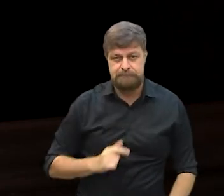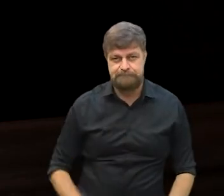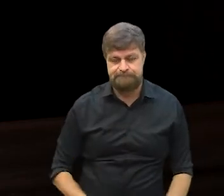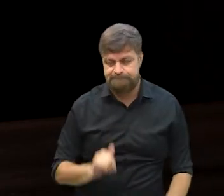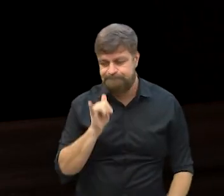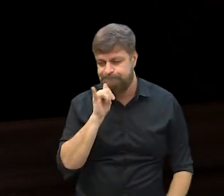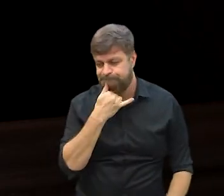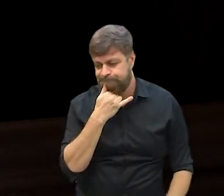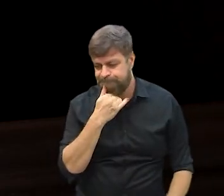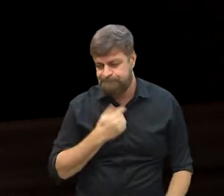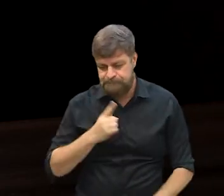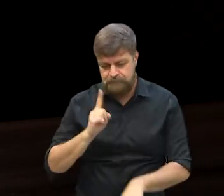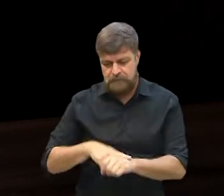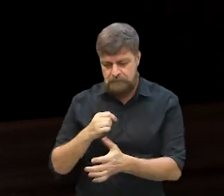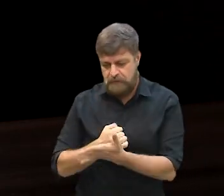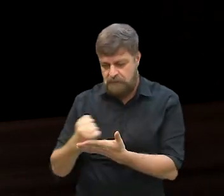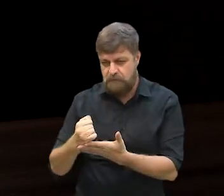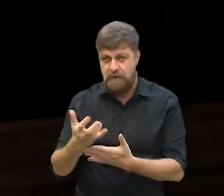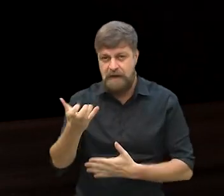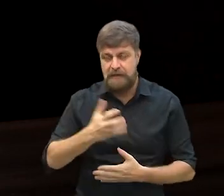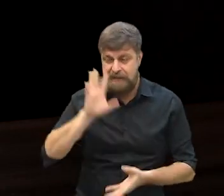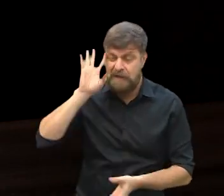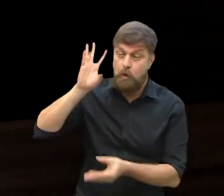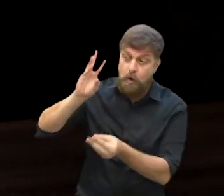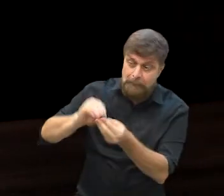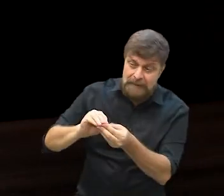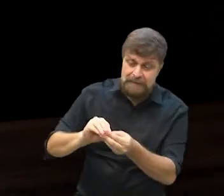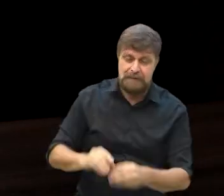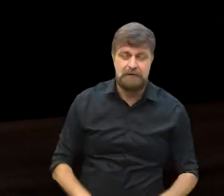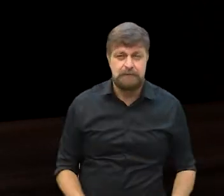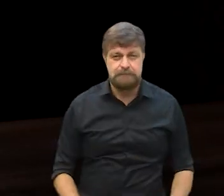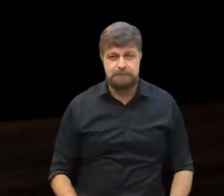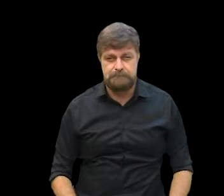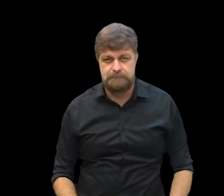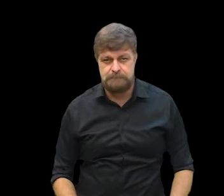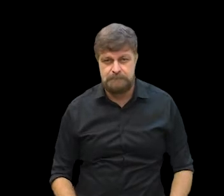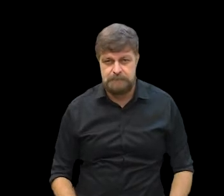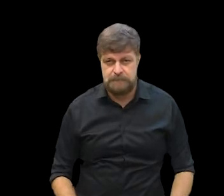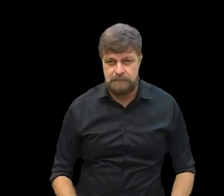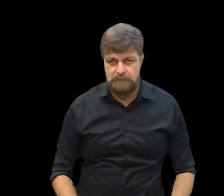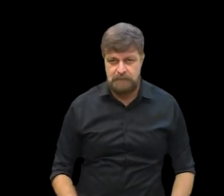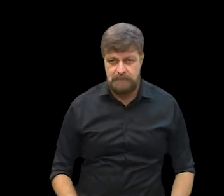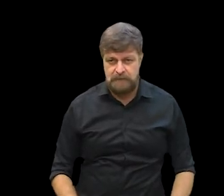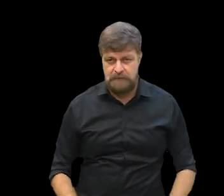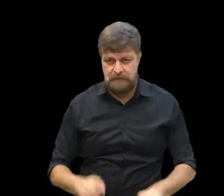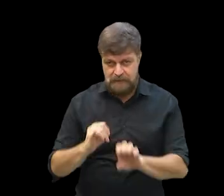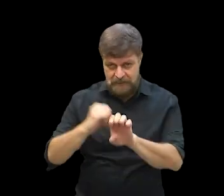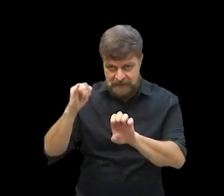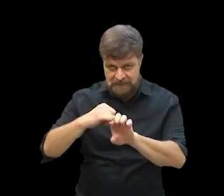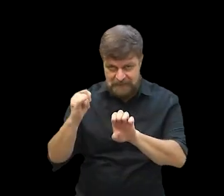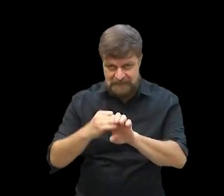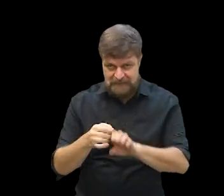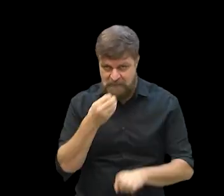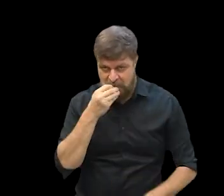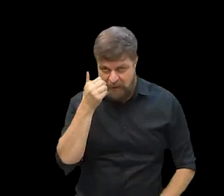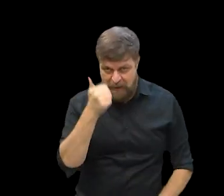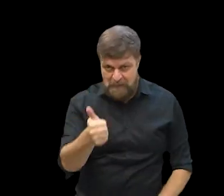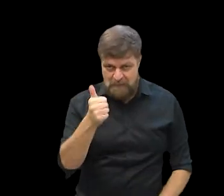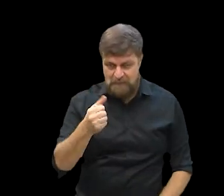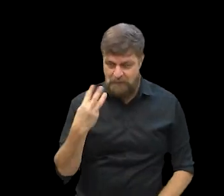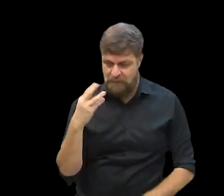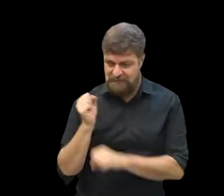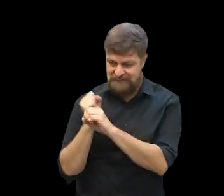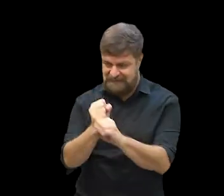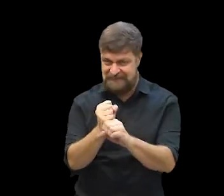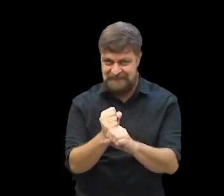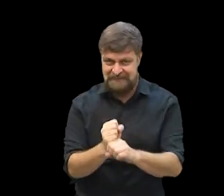Ó, infelizmente o nosso tempo está acabando. Eu queria só que você finalizasse dizendo o seguinte: valeu a pena ser empreendedor durante esses mais